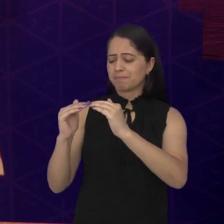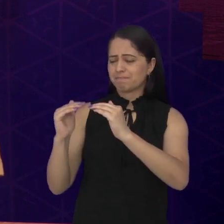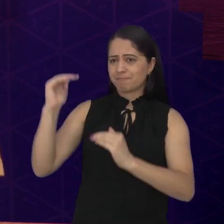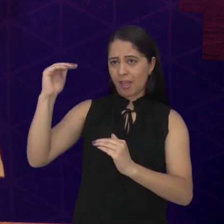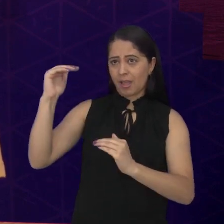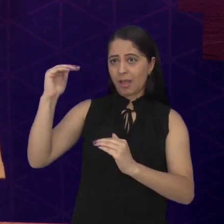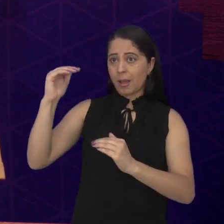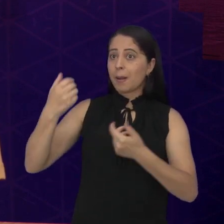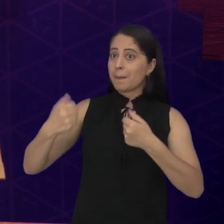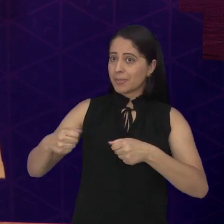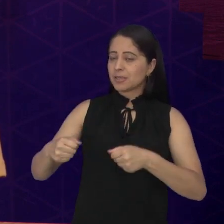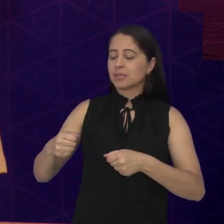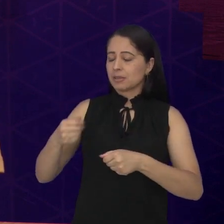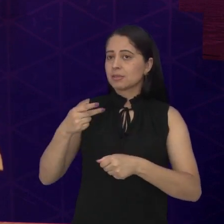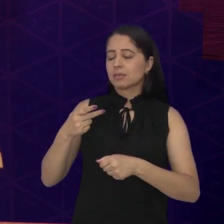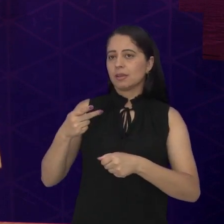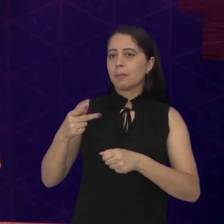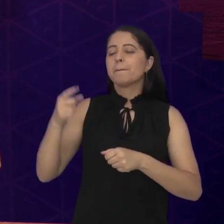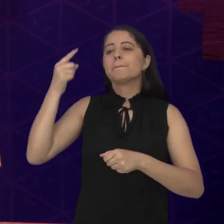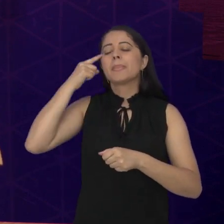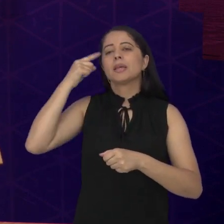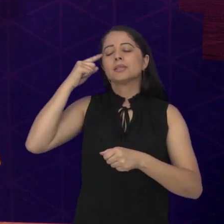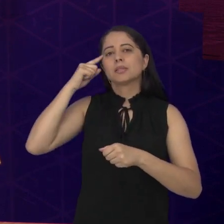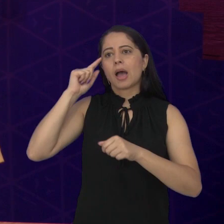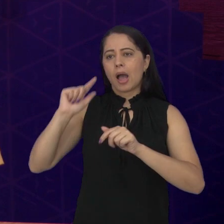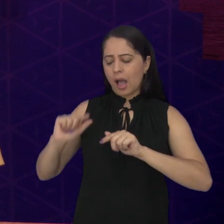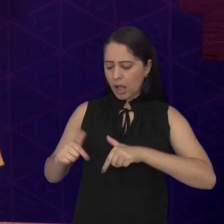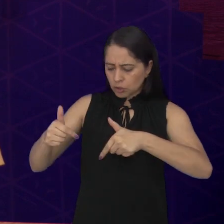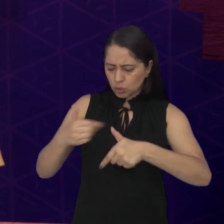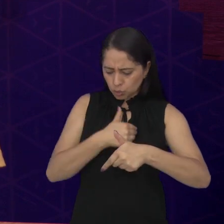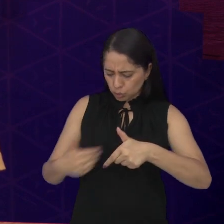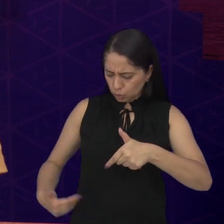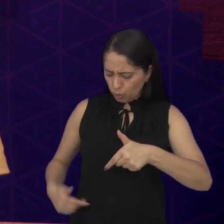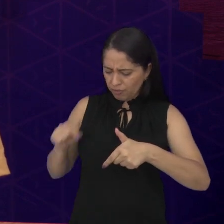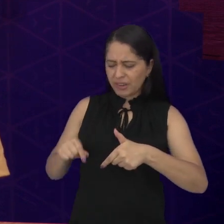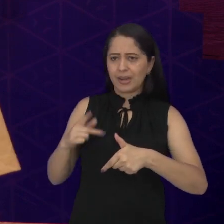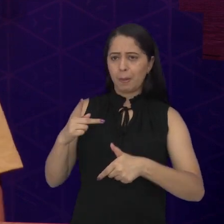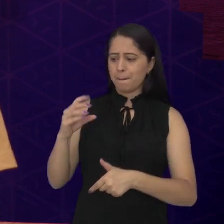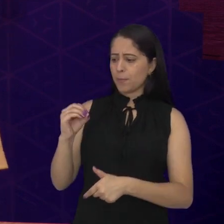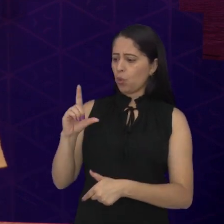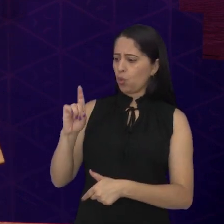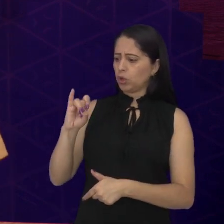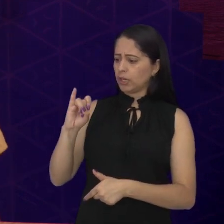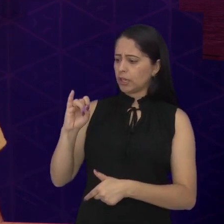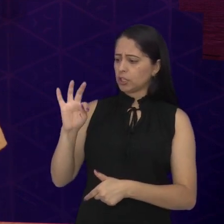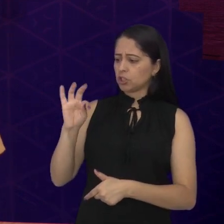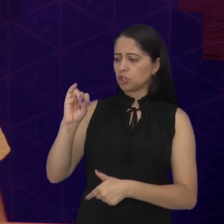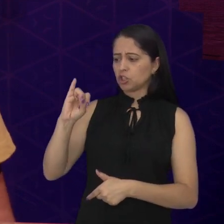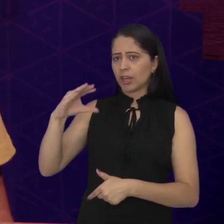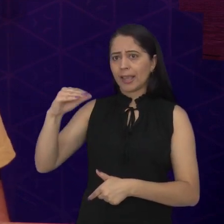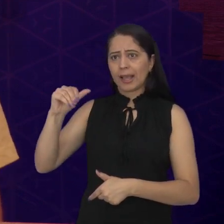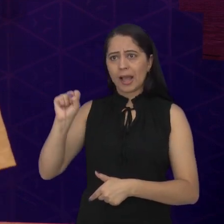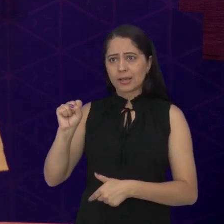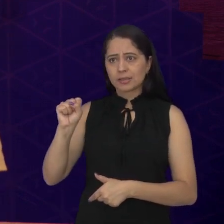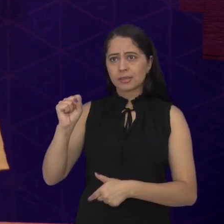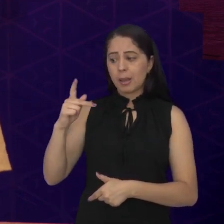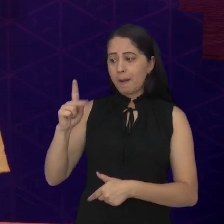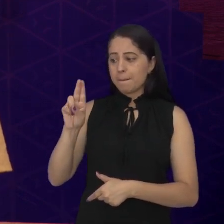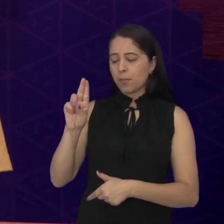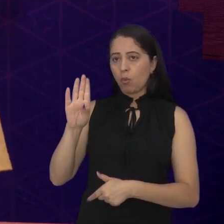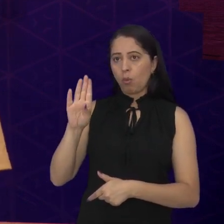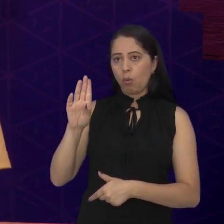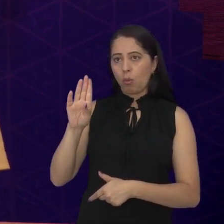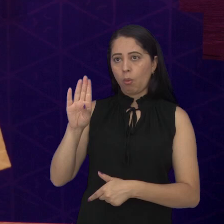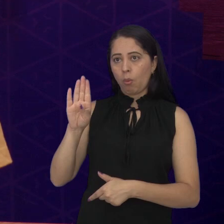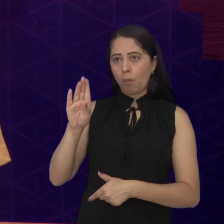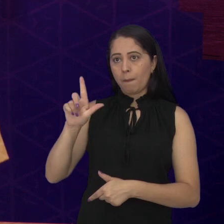falar de políticas públicas, né? Que raios são as políticas públicas? São as